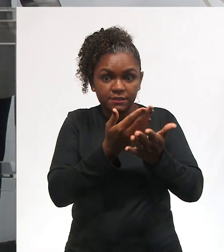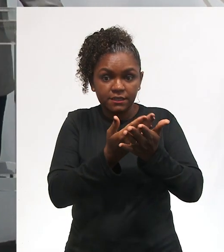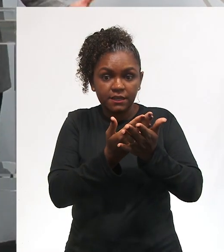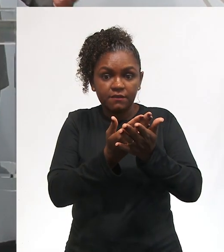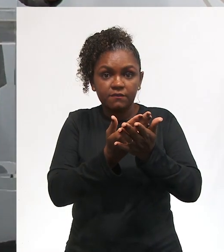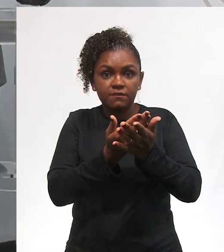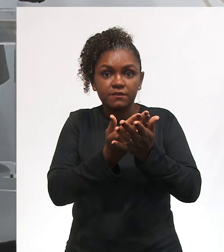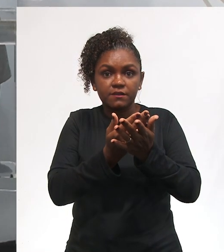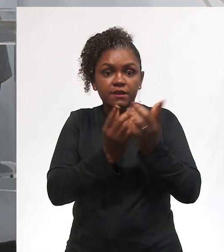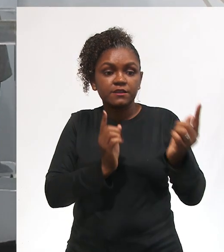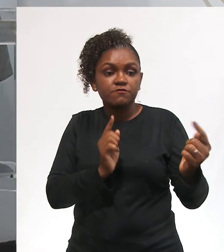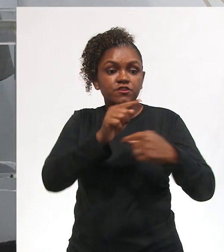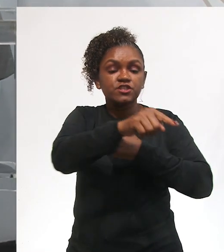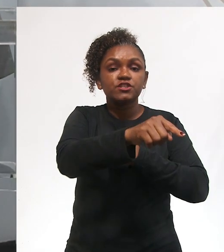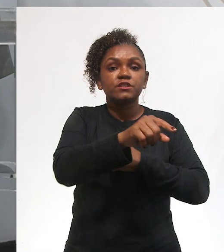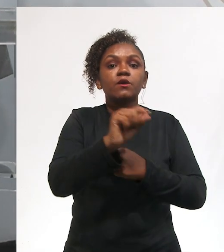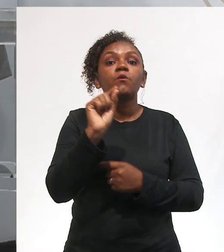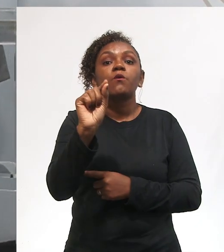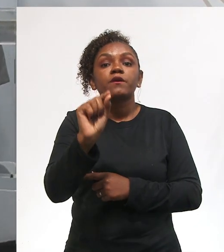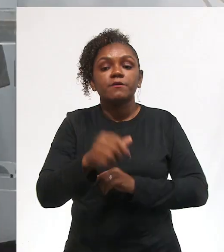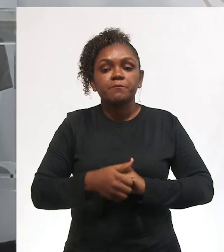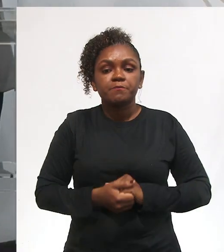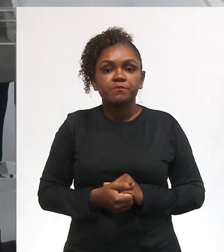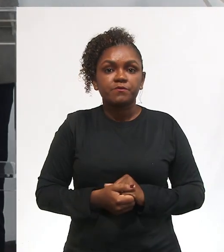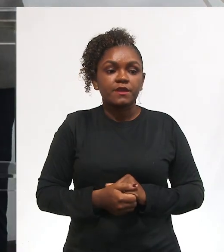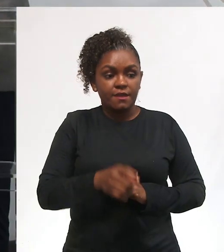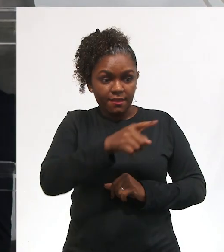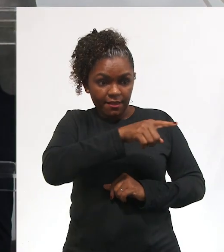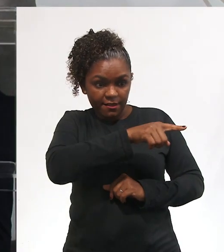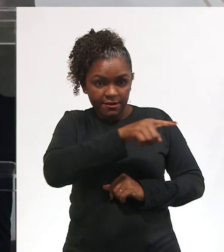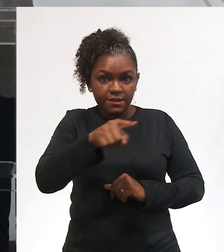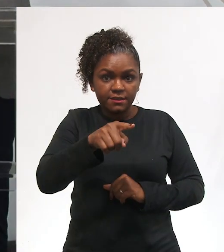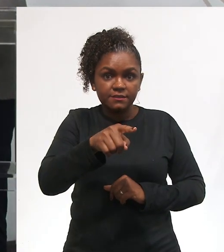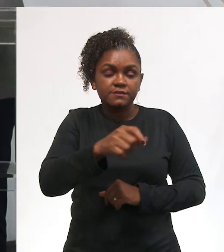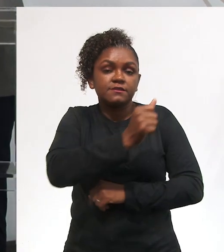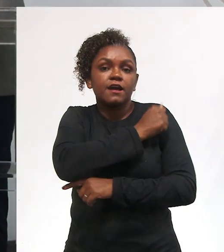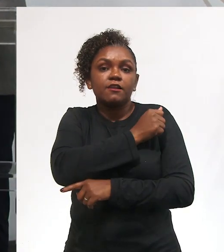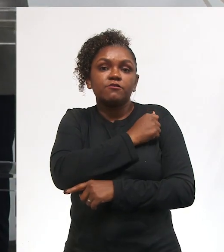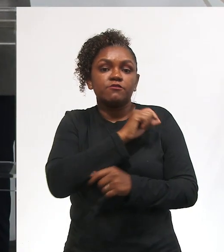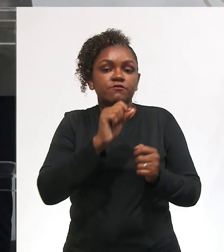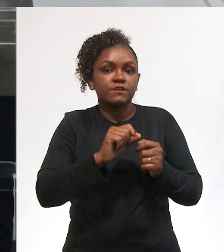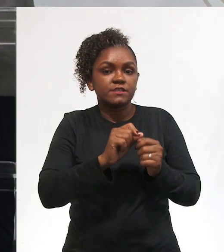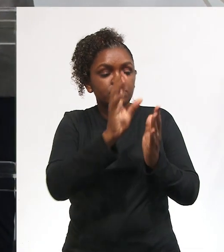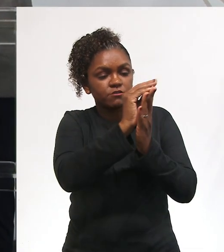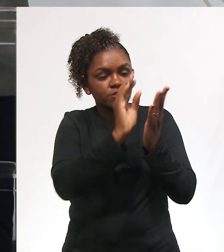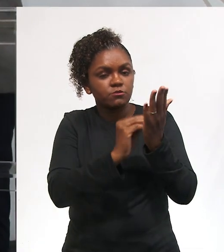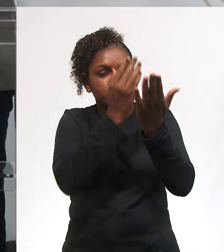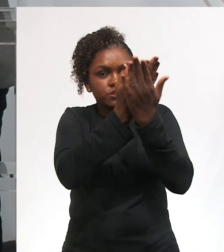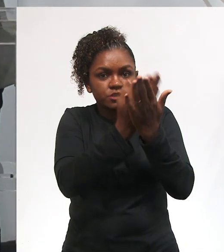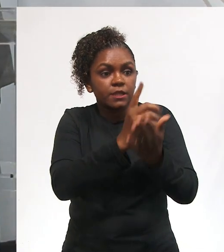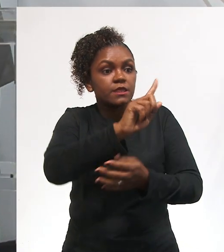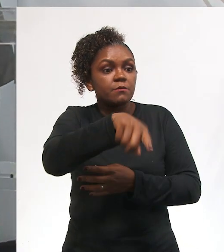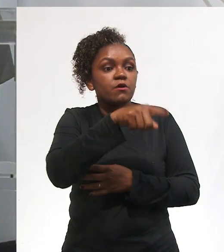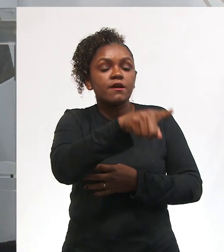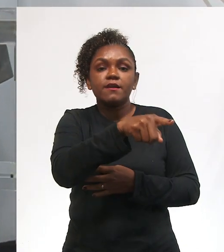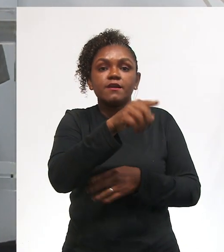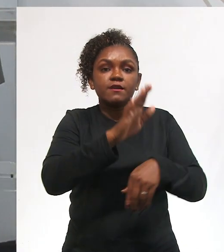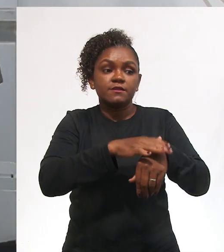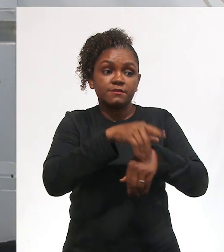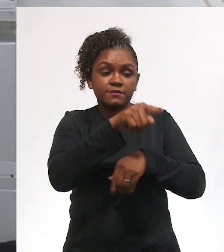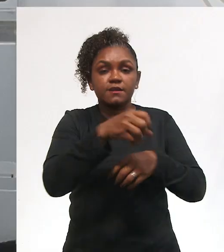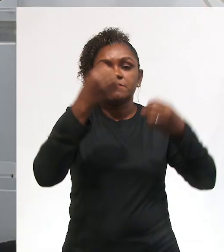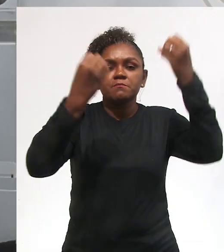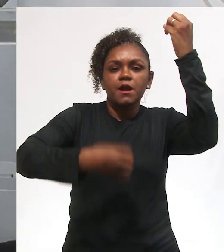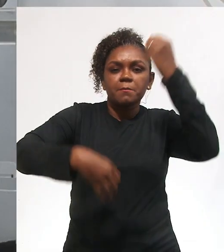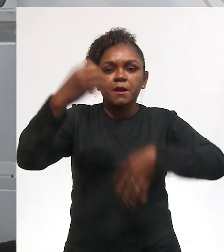a sala de aula invertida, né? É você fazer com que os alunos deem uma mini aula, traga essa aula e que todo mundo